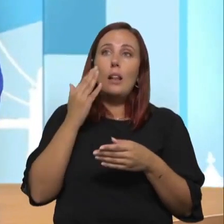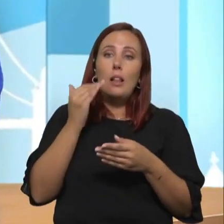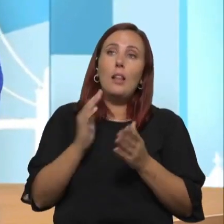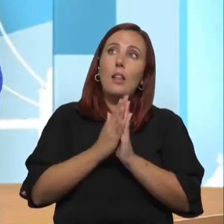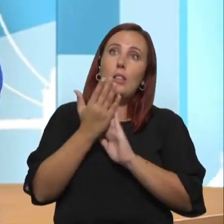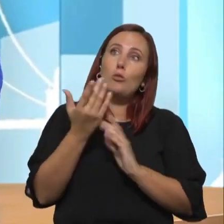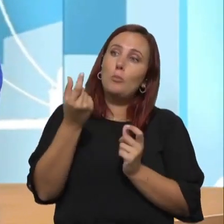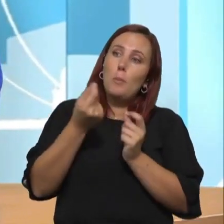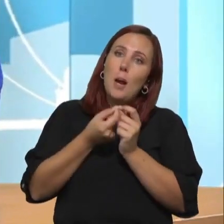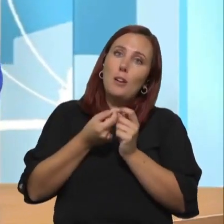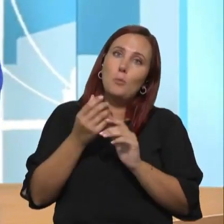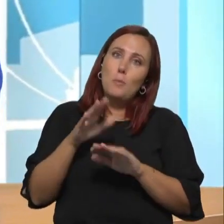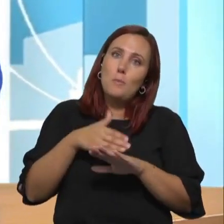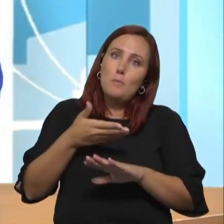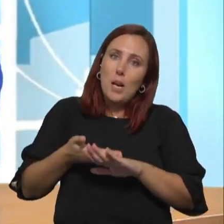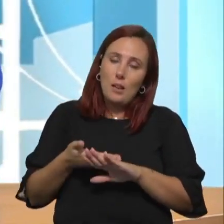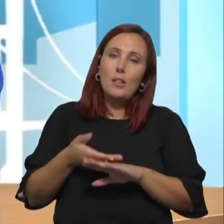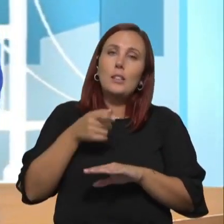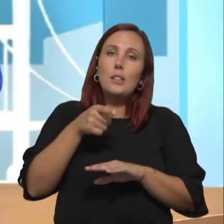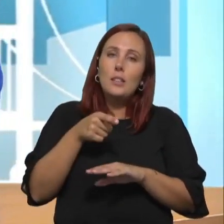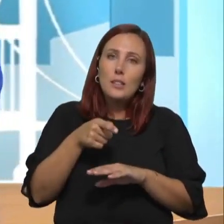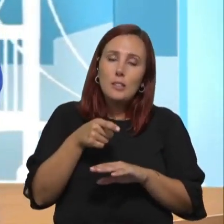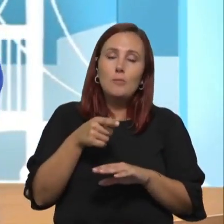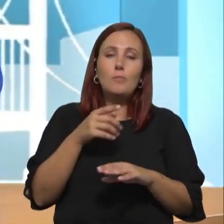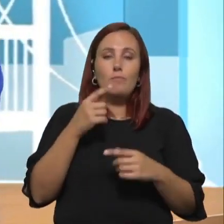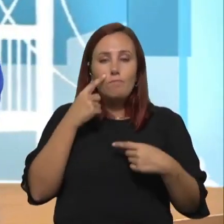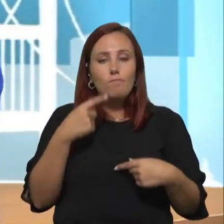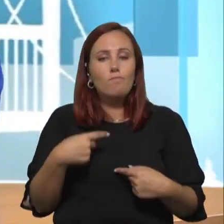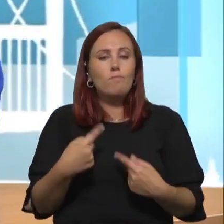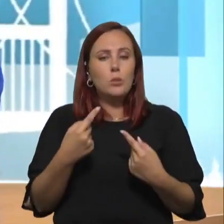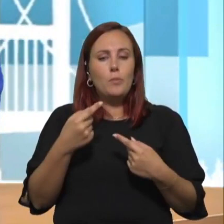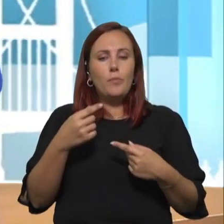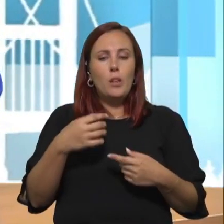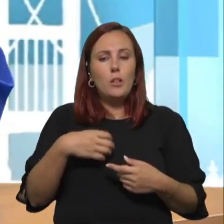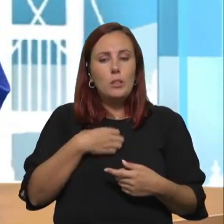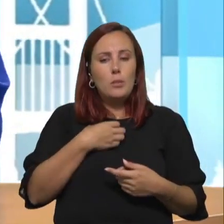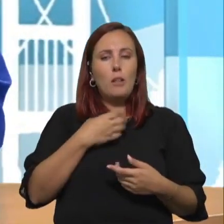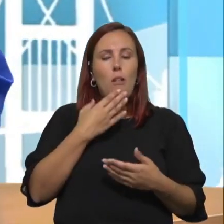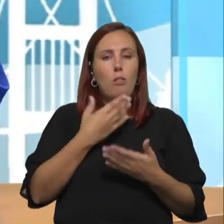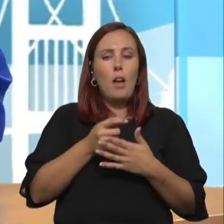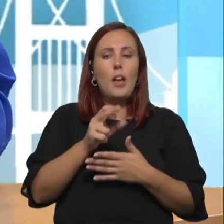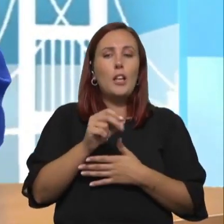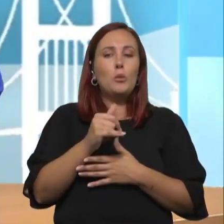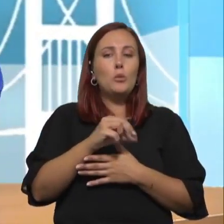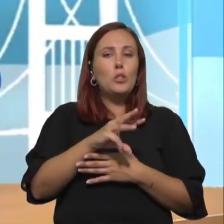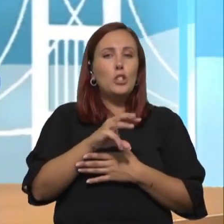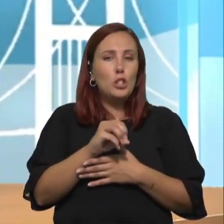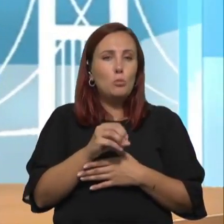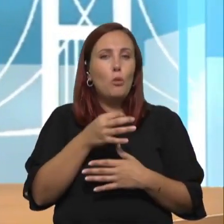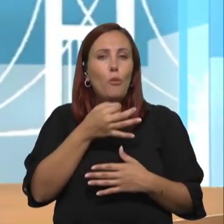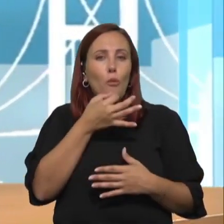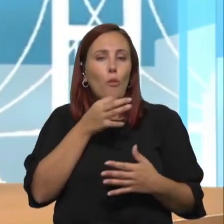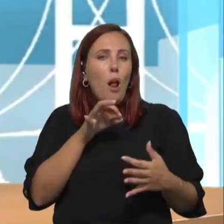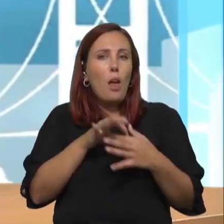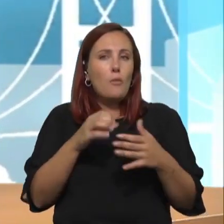com Deus e, portanto, também dar o verdadeiro sentido do erotismo, que muitas das vezes é entendido de uma forma